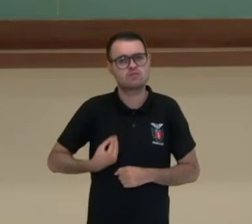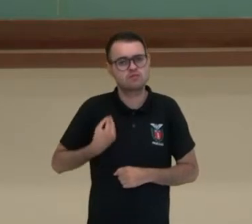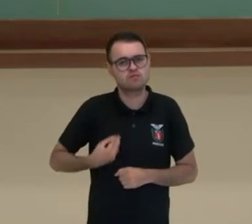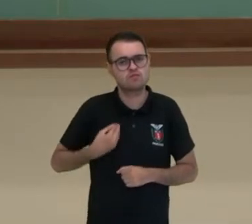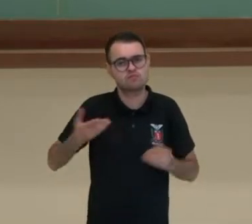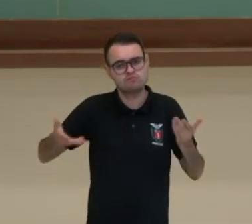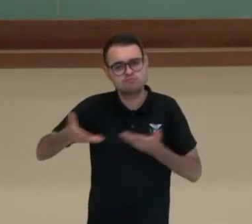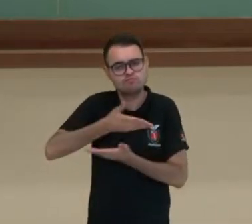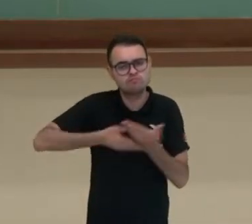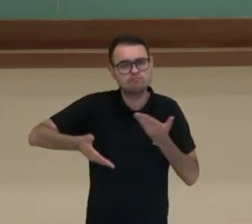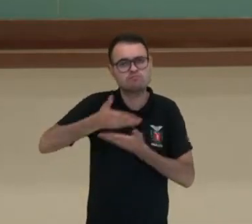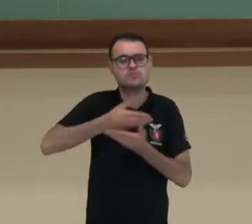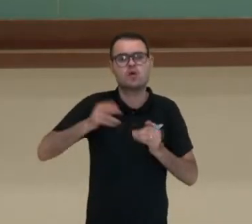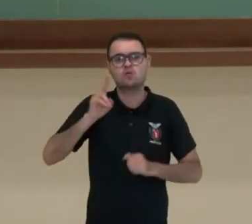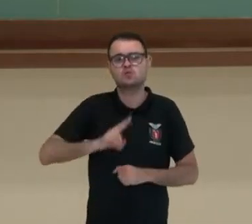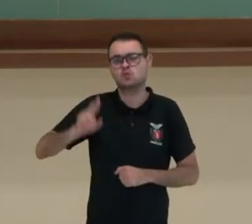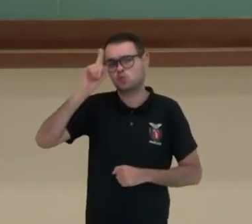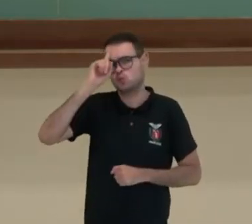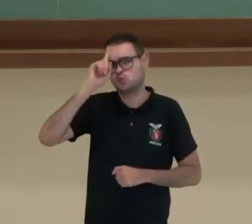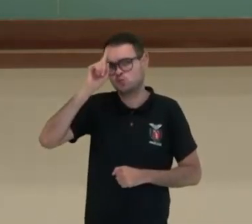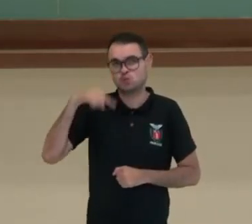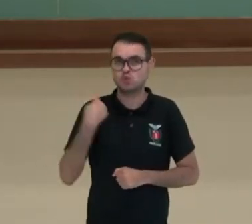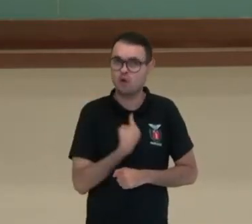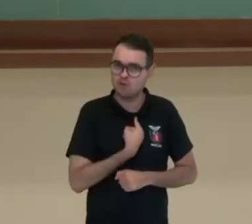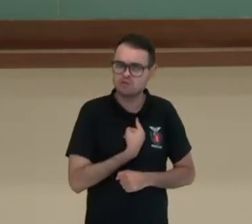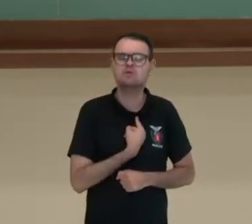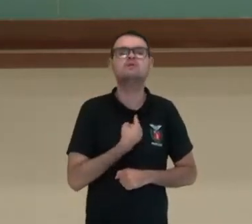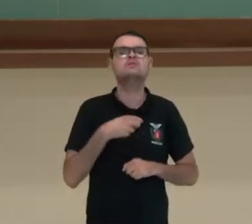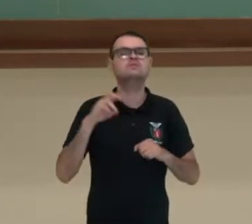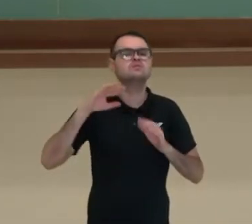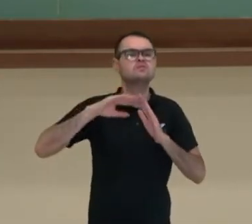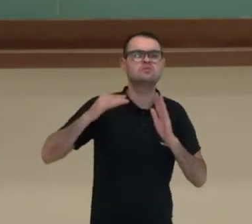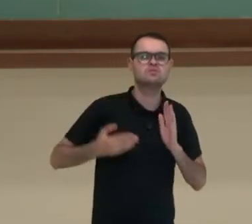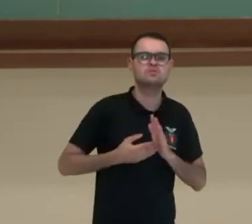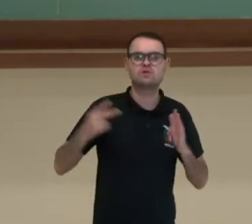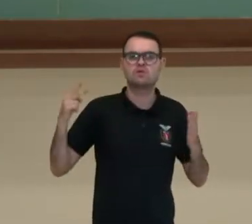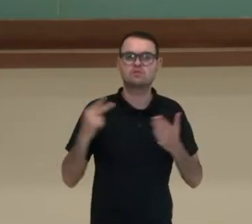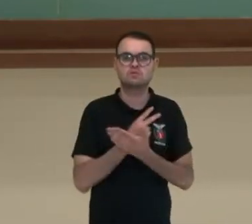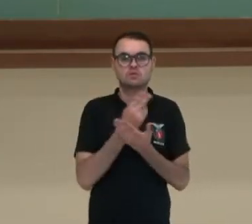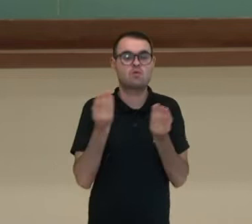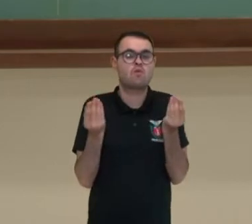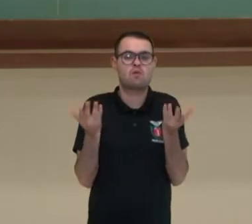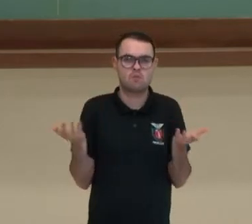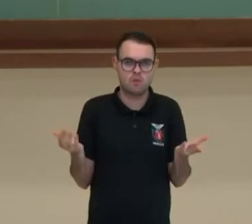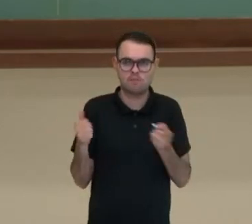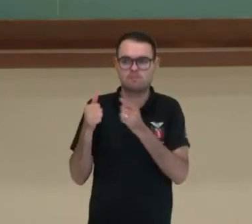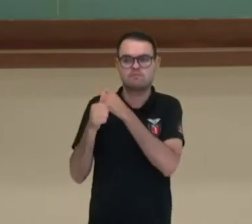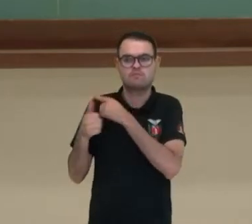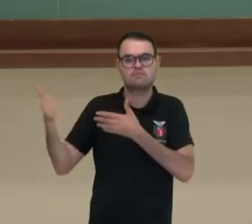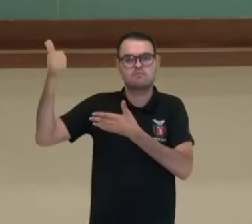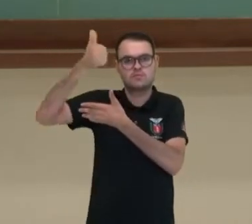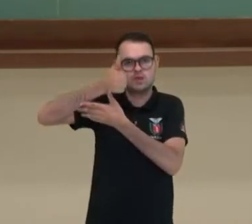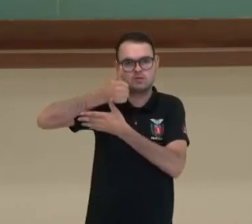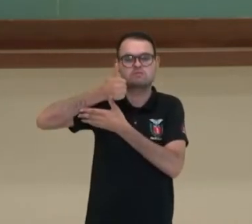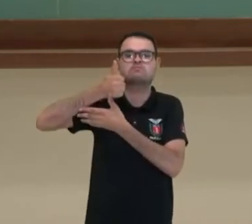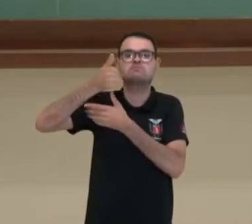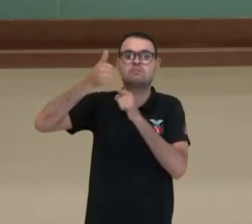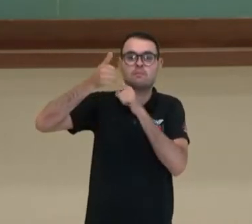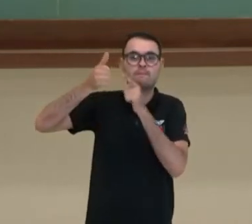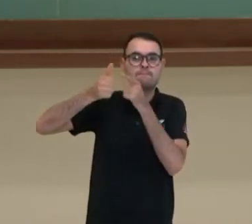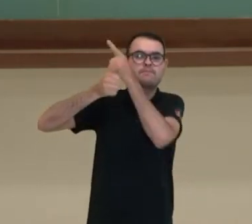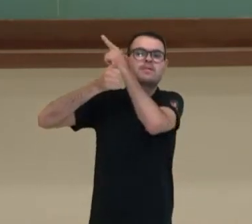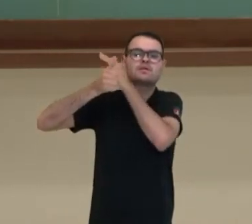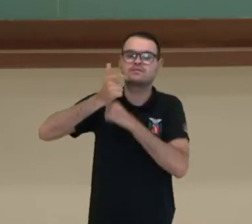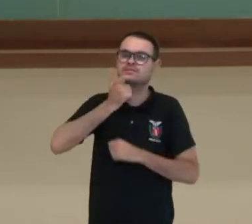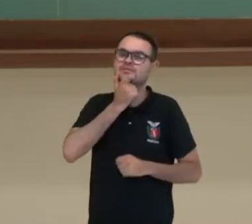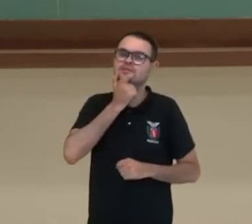para as utilidades diárias nossas. E tudo isso aí aconteceu com prioridade na Inglaterra, foi a primeira,